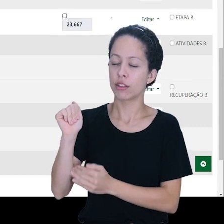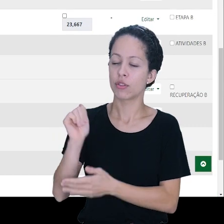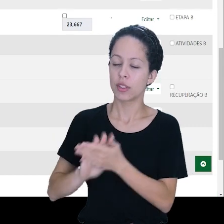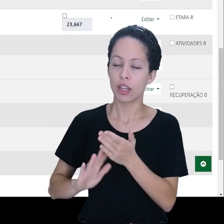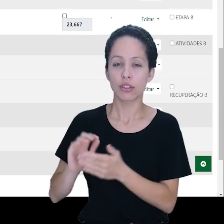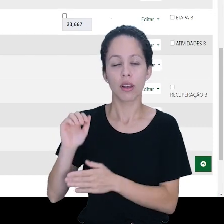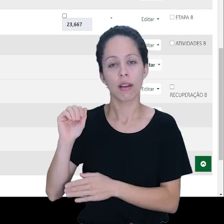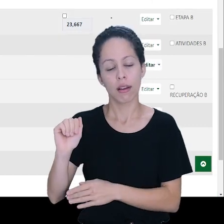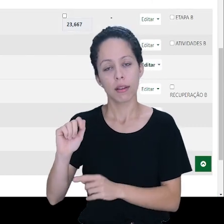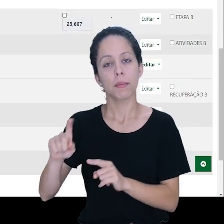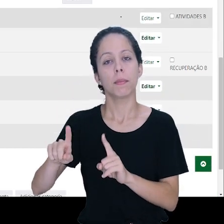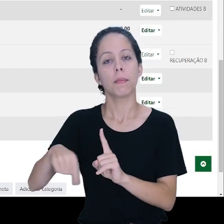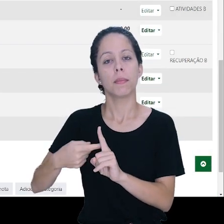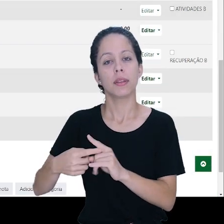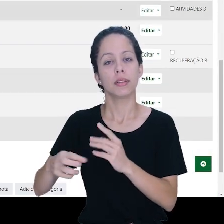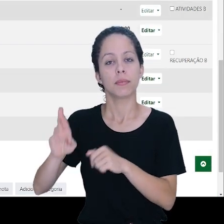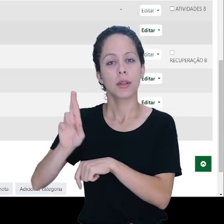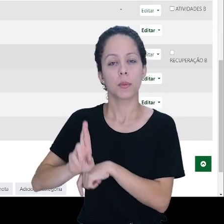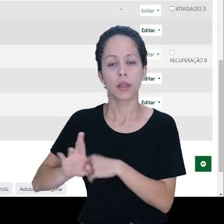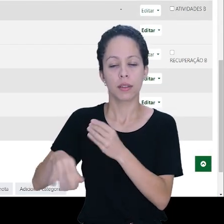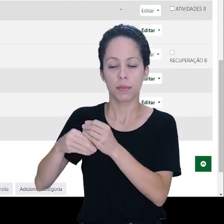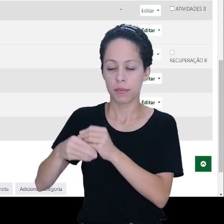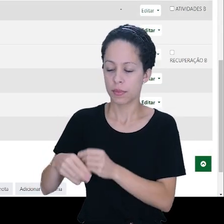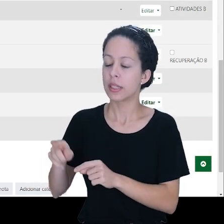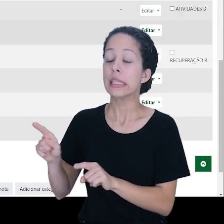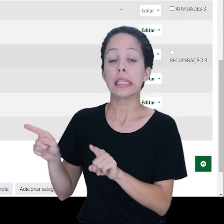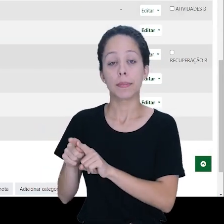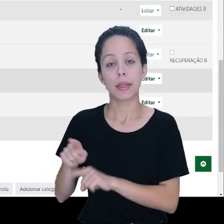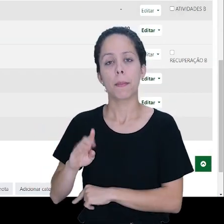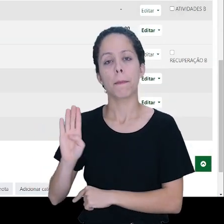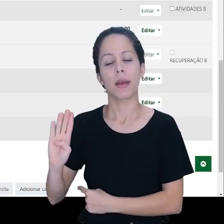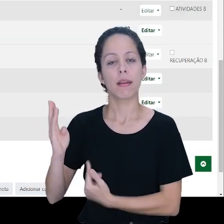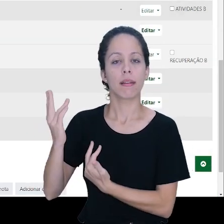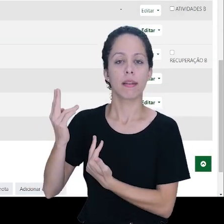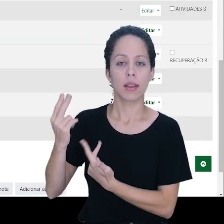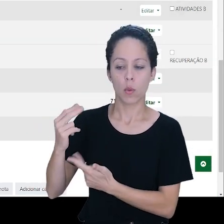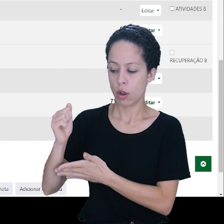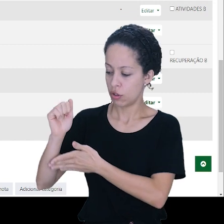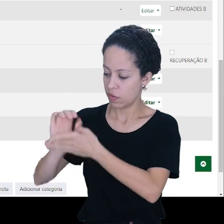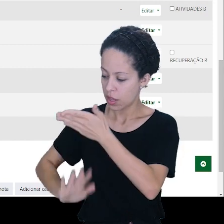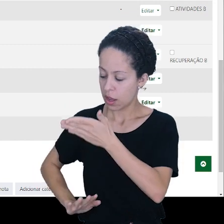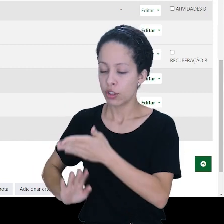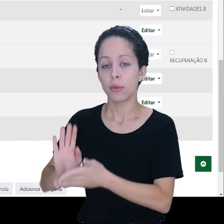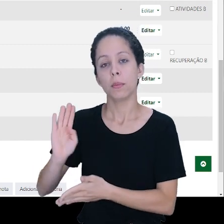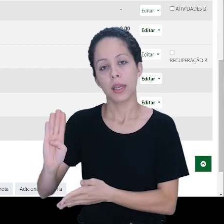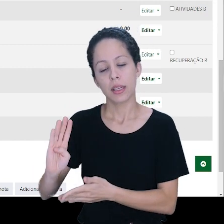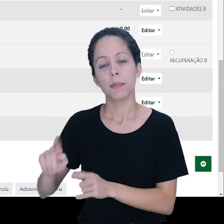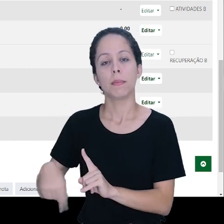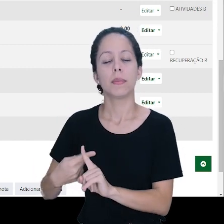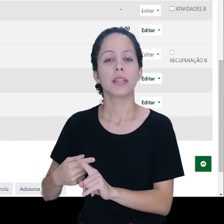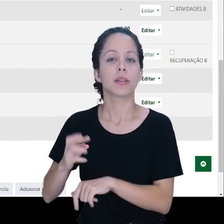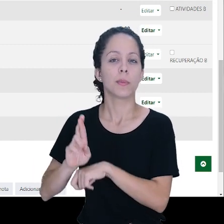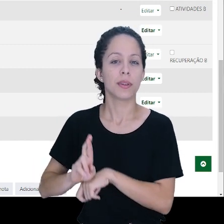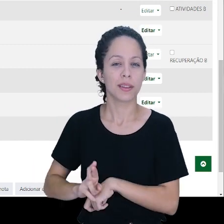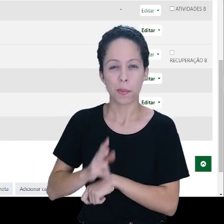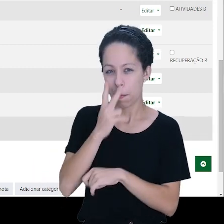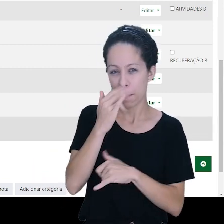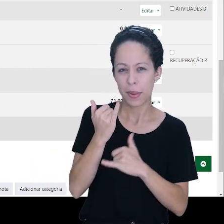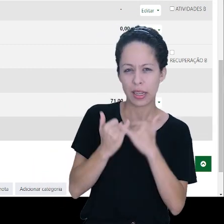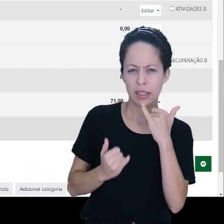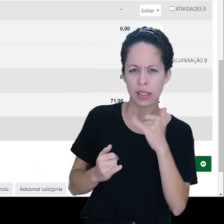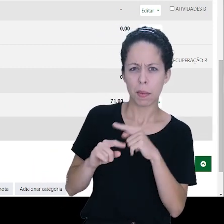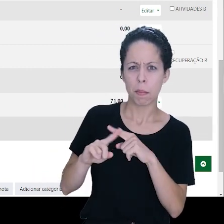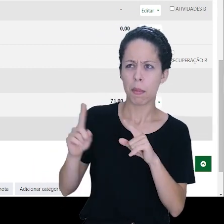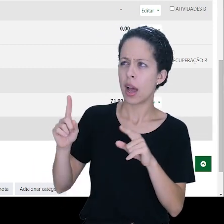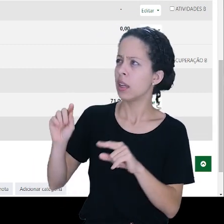a formado pela maior nota temos uma etapa B formada por atividades bem recuperação B também com a maior nota parecido com que a gente montou aqui correto